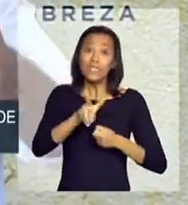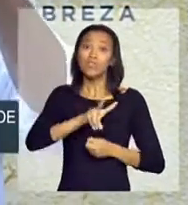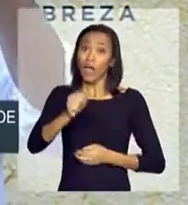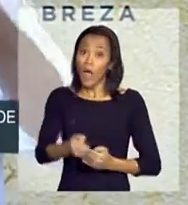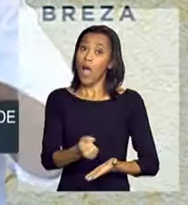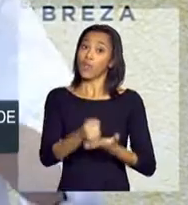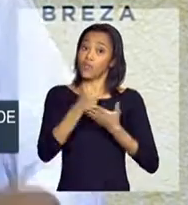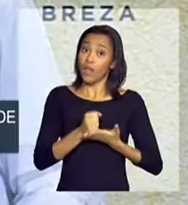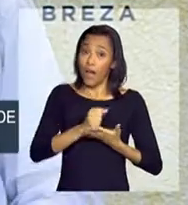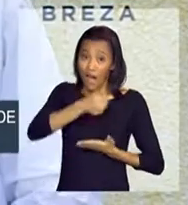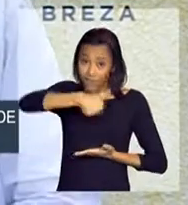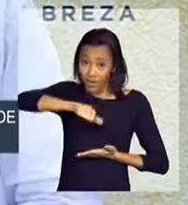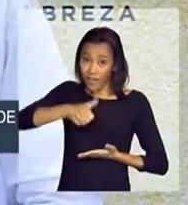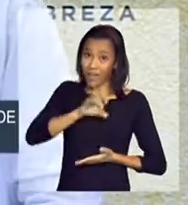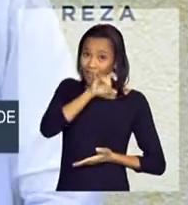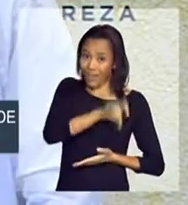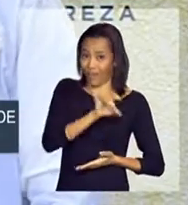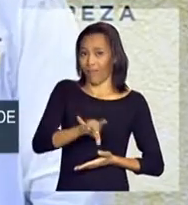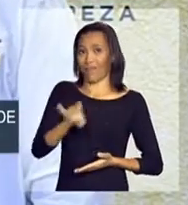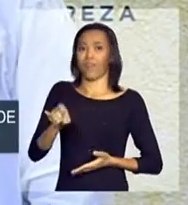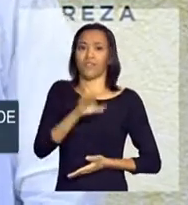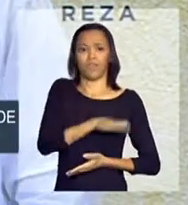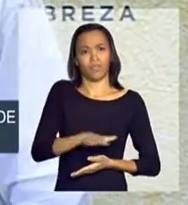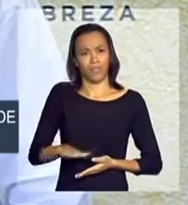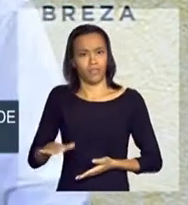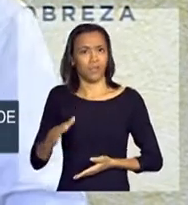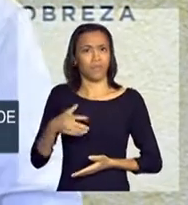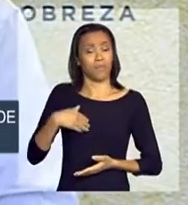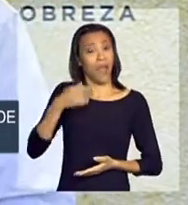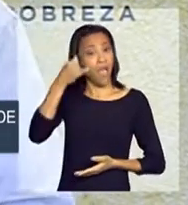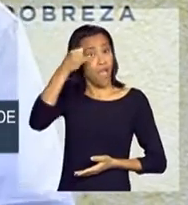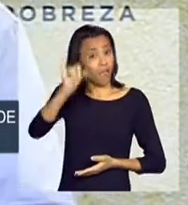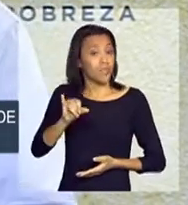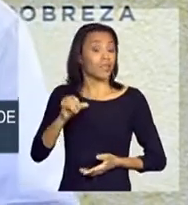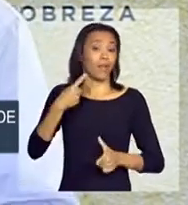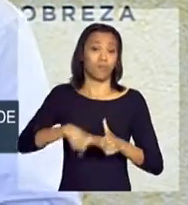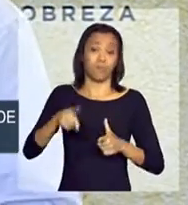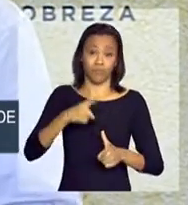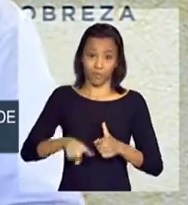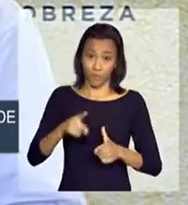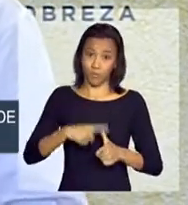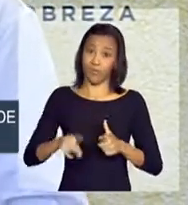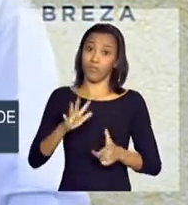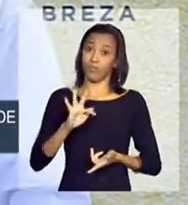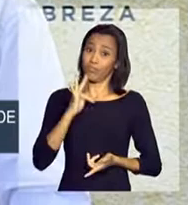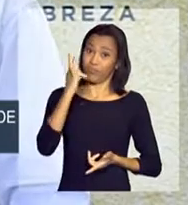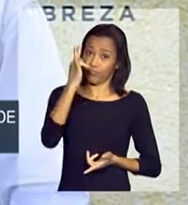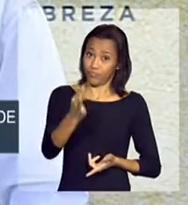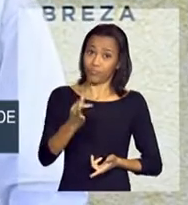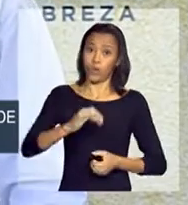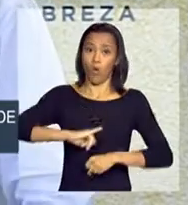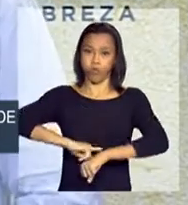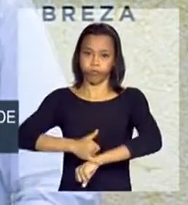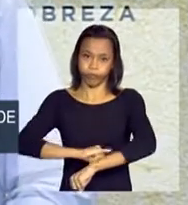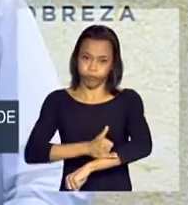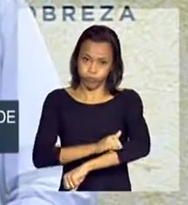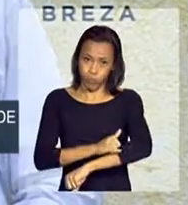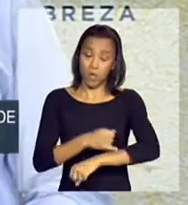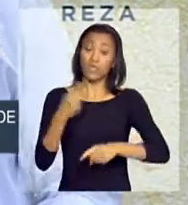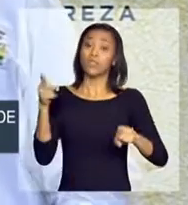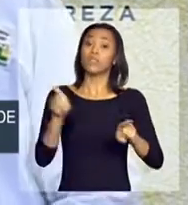avaliar cada uma das Crianças sobre riscos que a gente pode ter digitar acima do peso